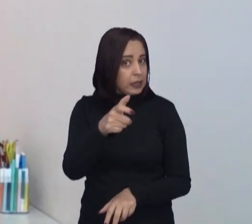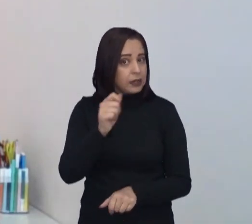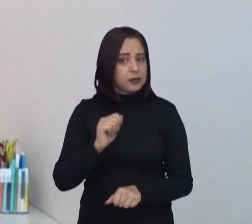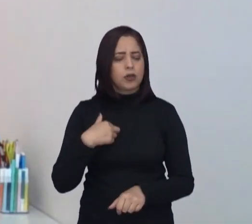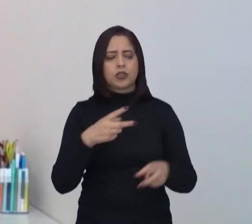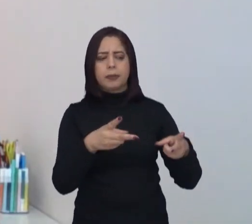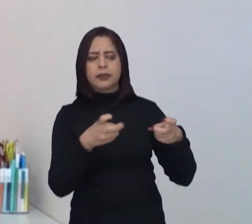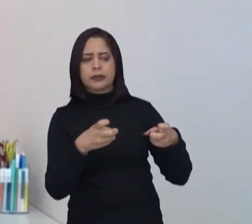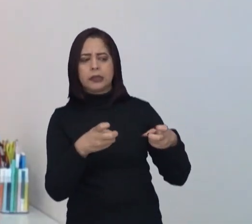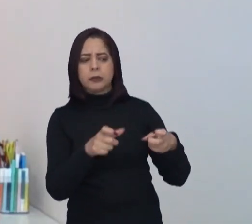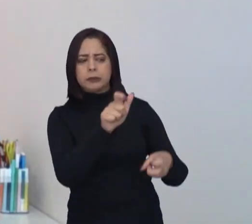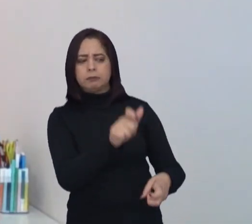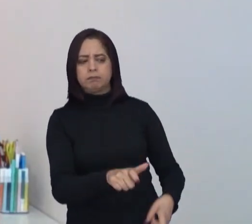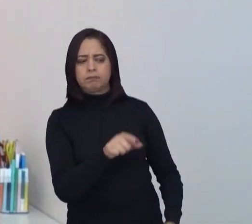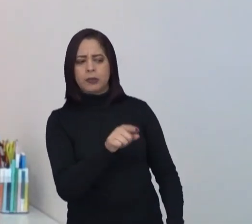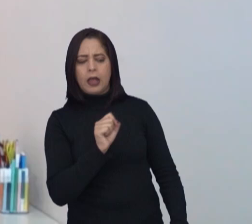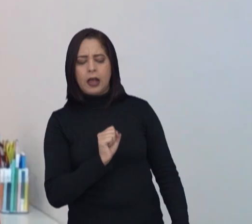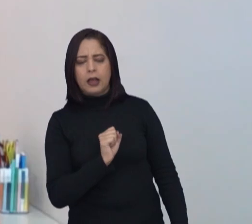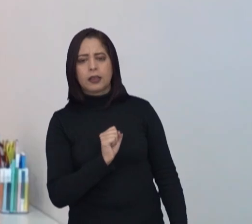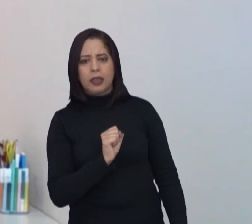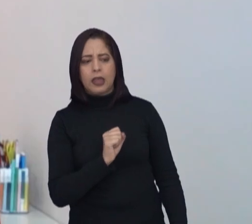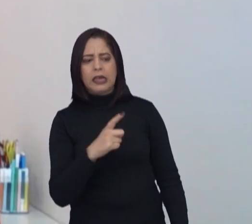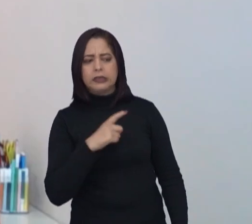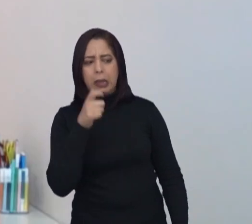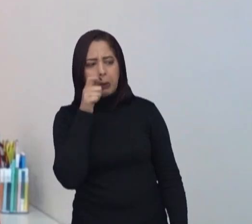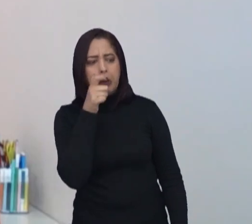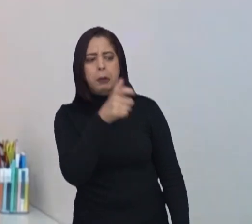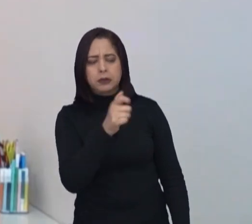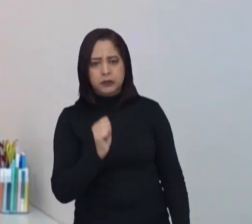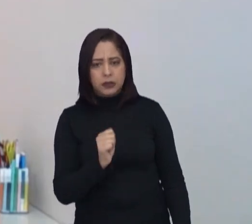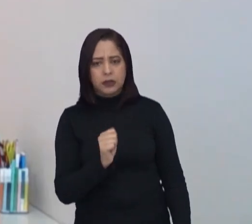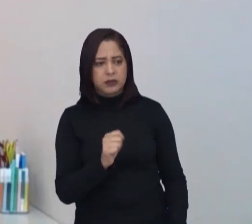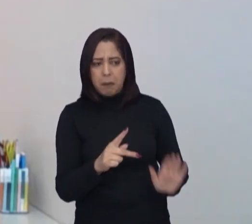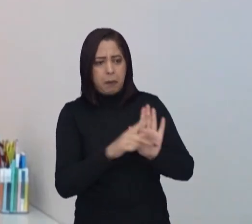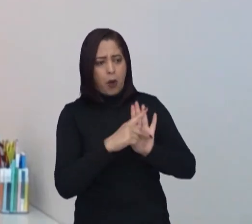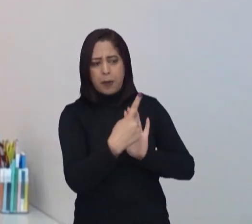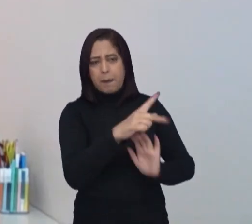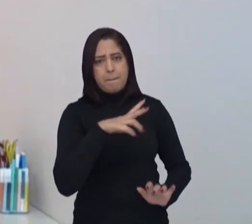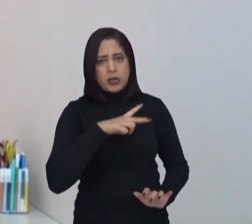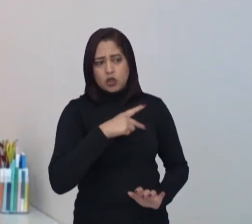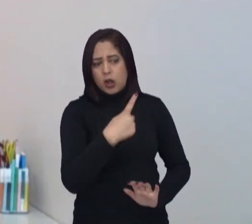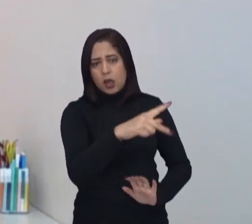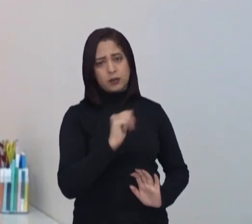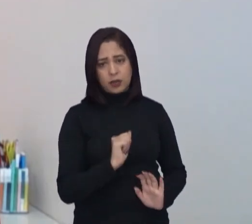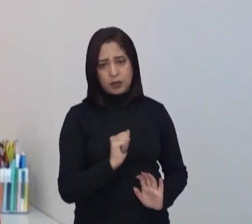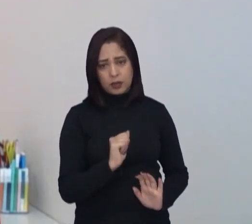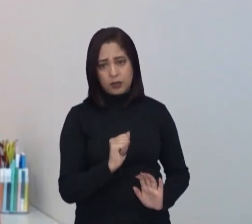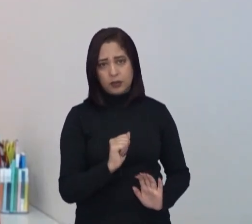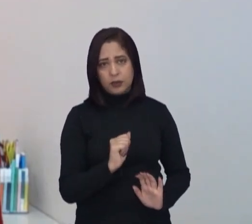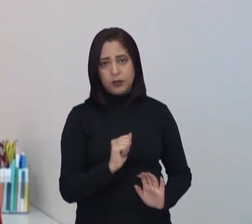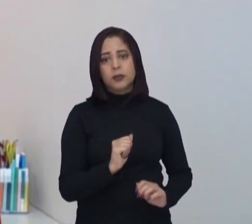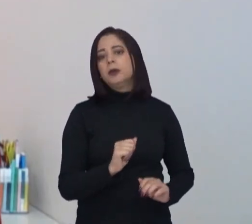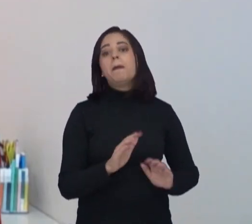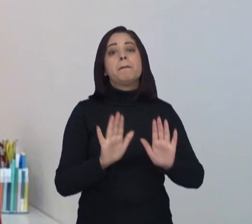já enxergar ali em relação a esses interesses que são próprios mesmo, né, da criança e vai se estendendo para a